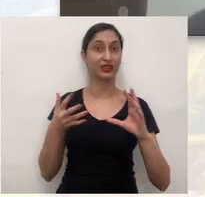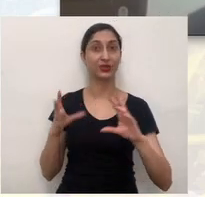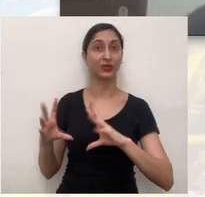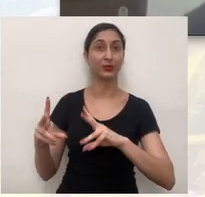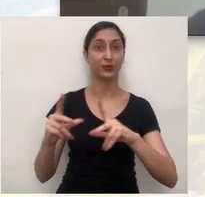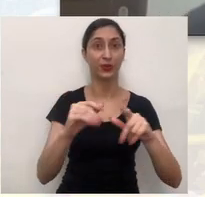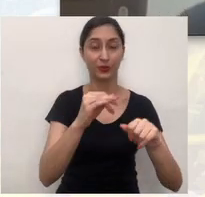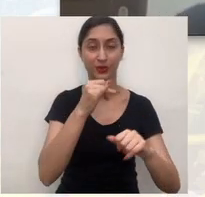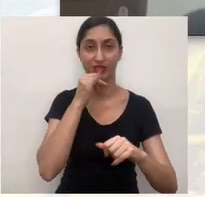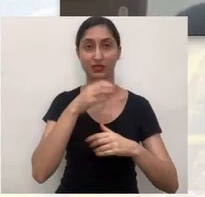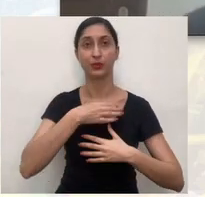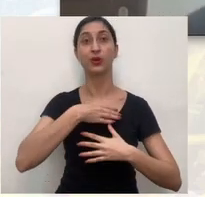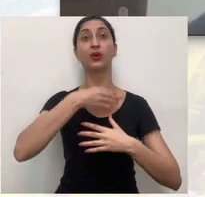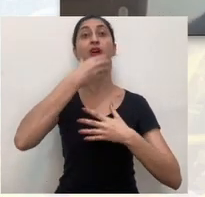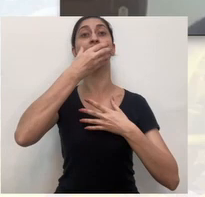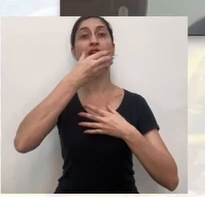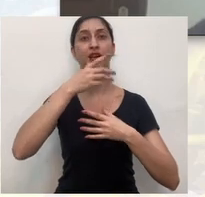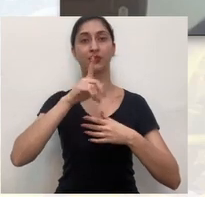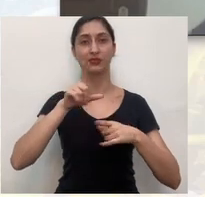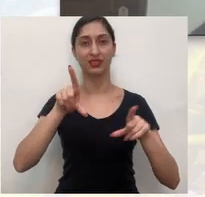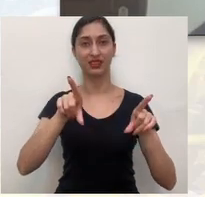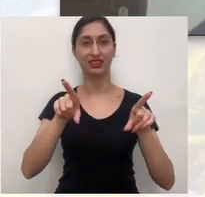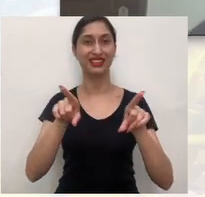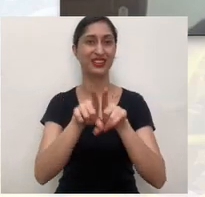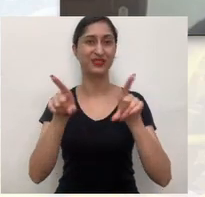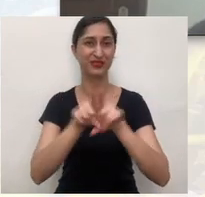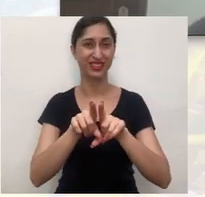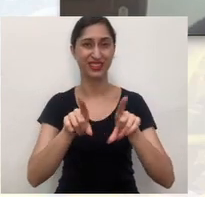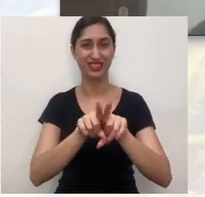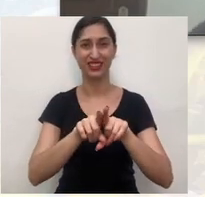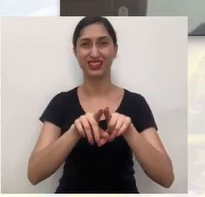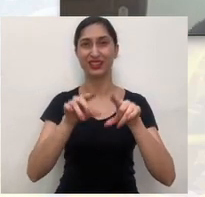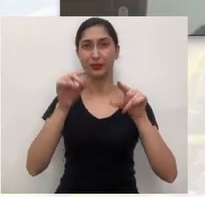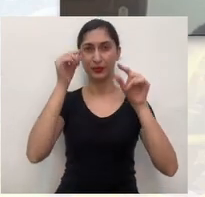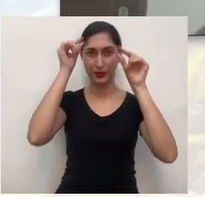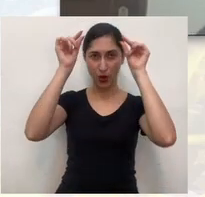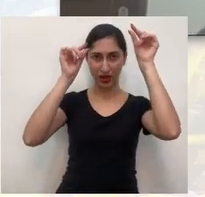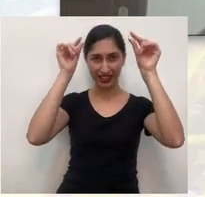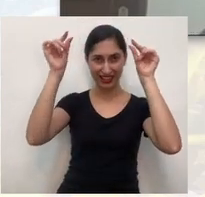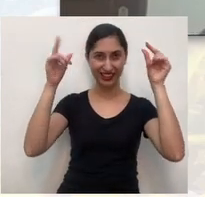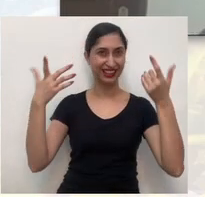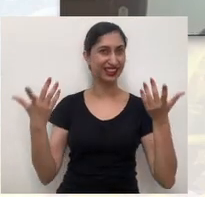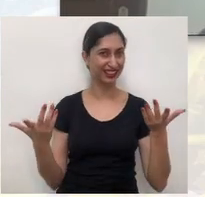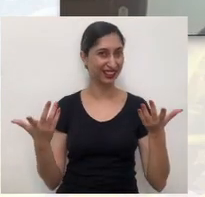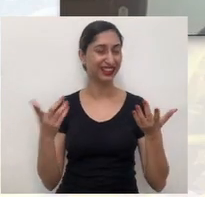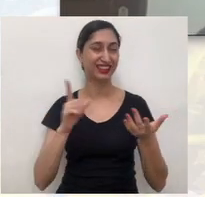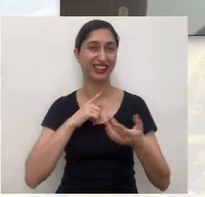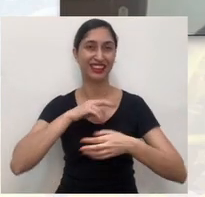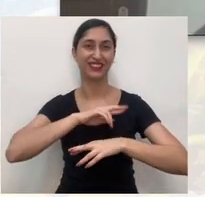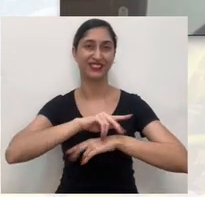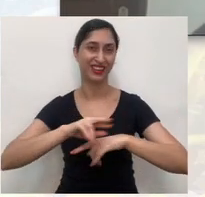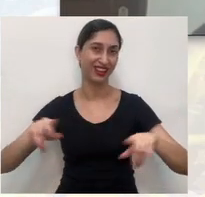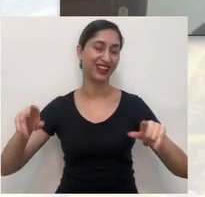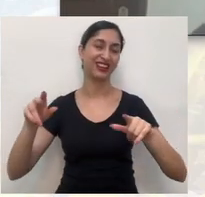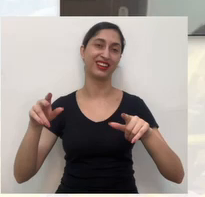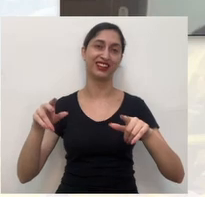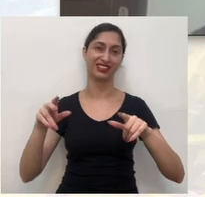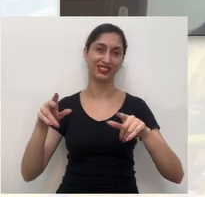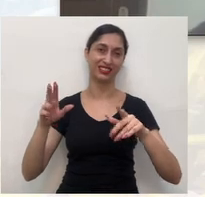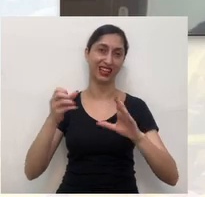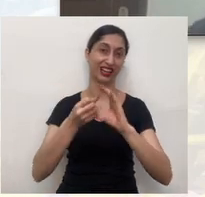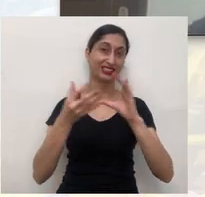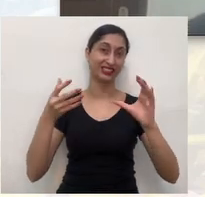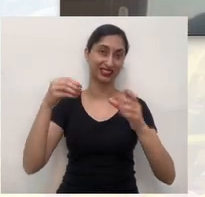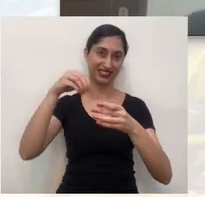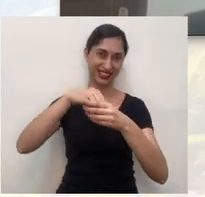pescoço grandão, vamos botar umas bolinhas na ponta do chifre. Então, é um projeto de equipe, né? Tinha